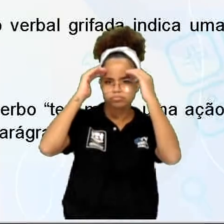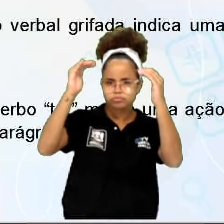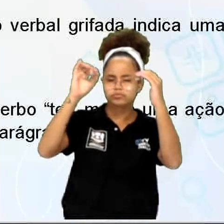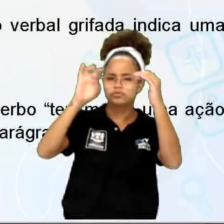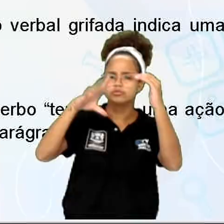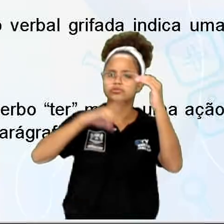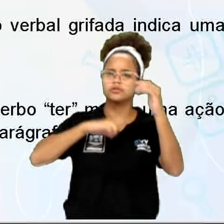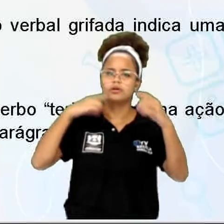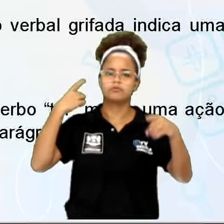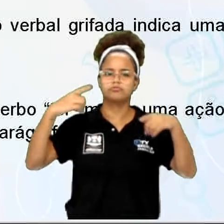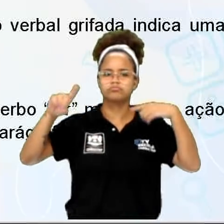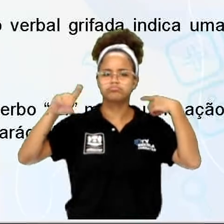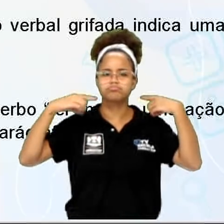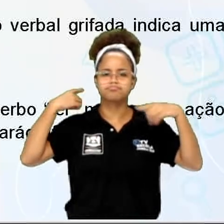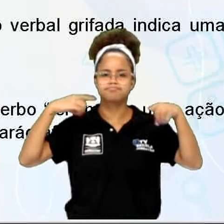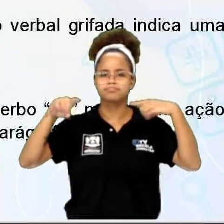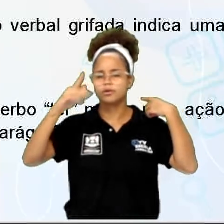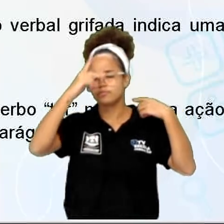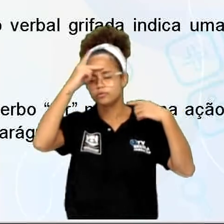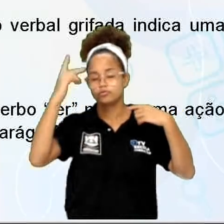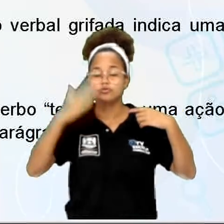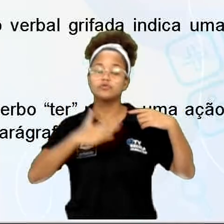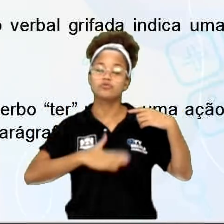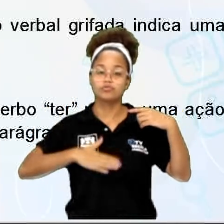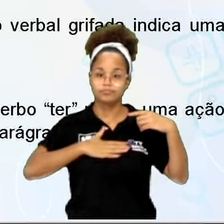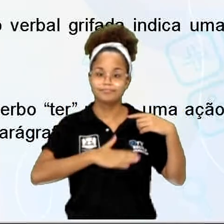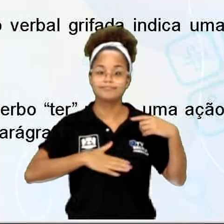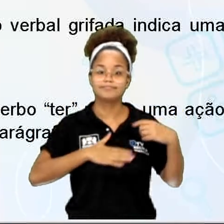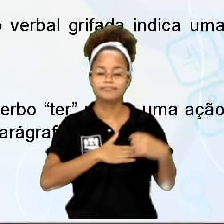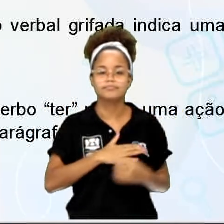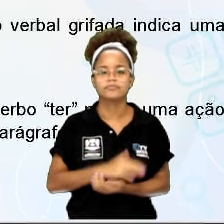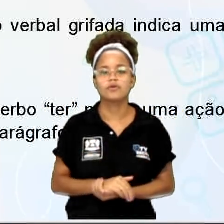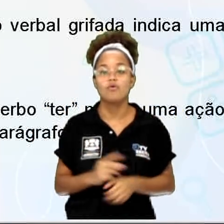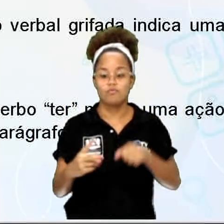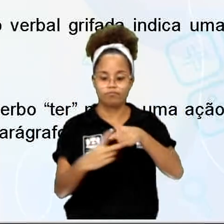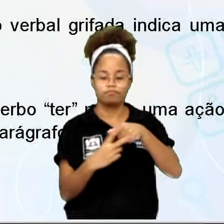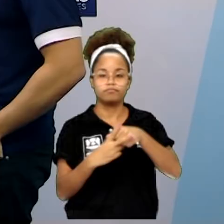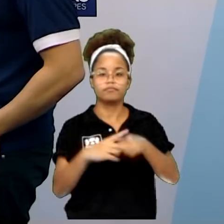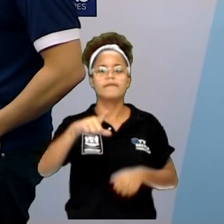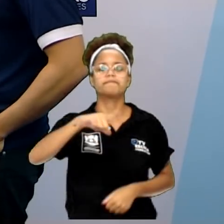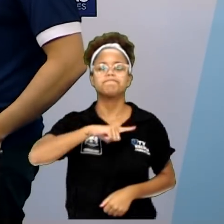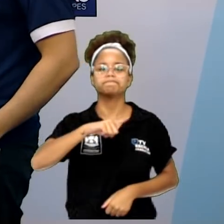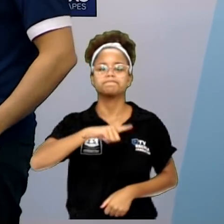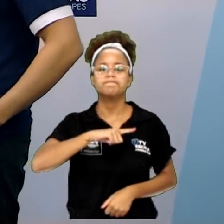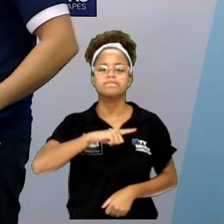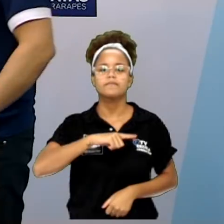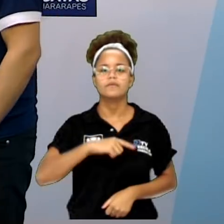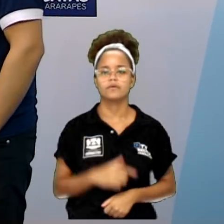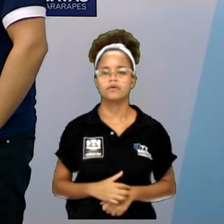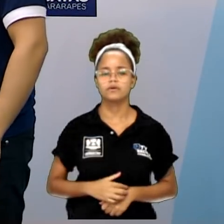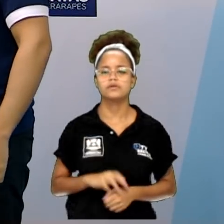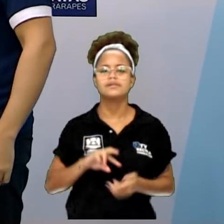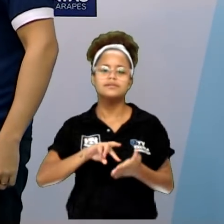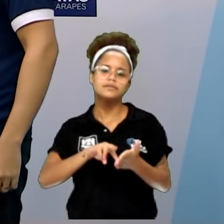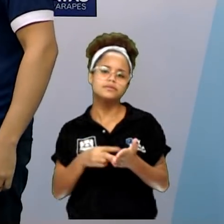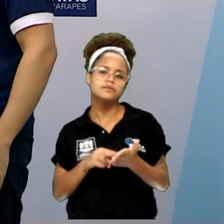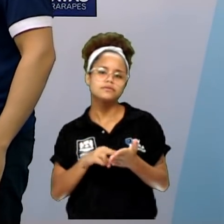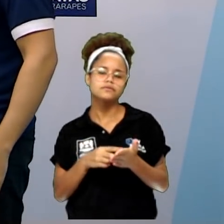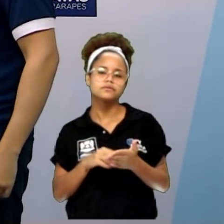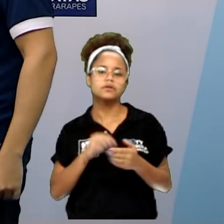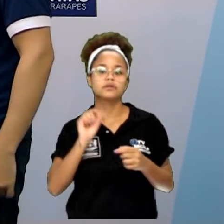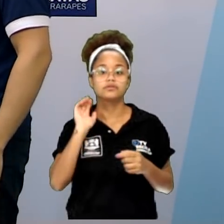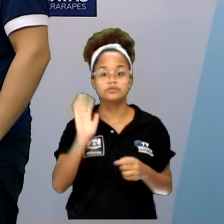tem os grandes aficionados da música, o verbo ter marca uma ação pontual ocorrida